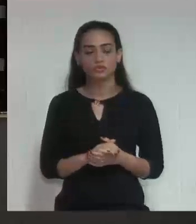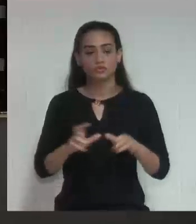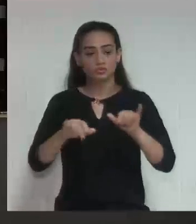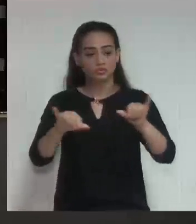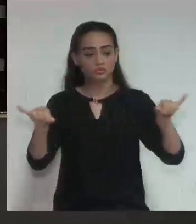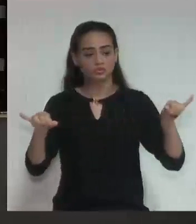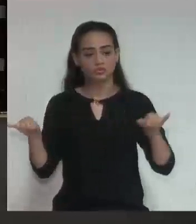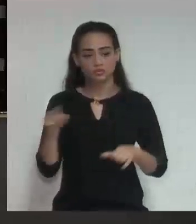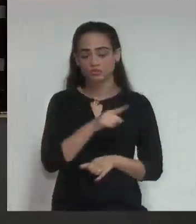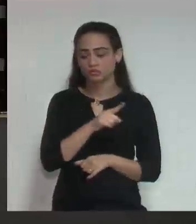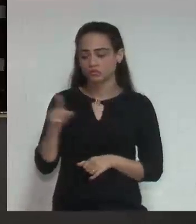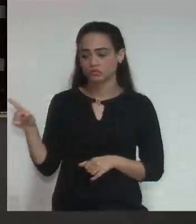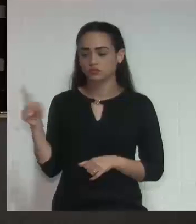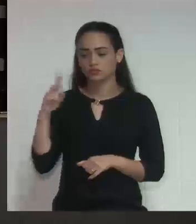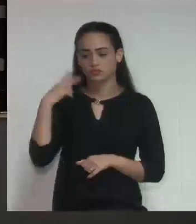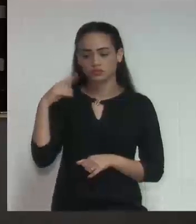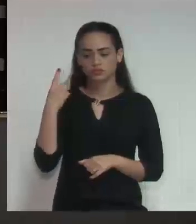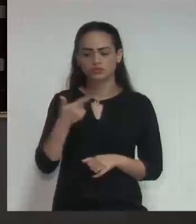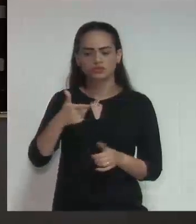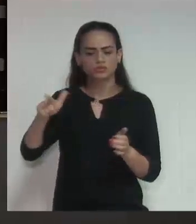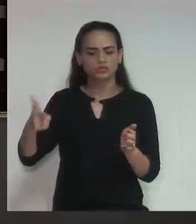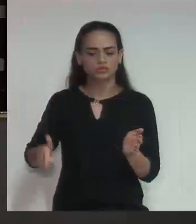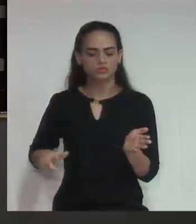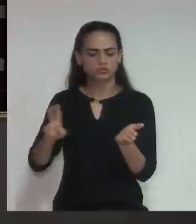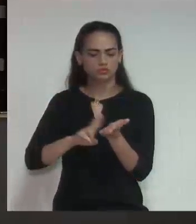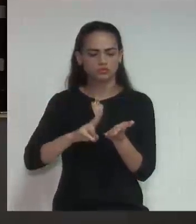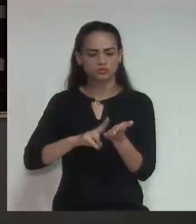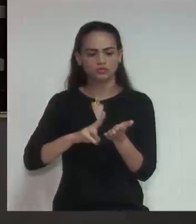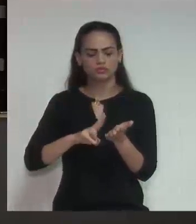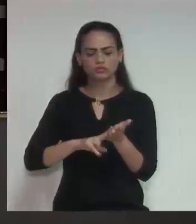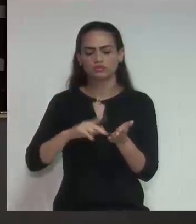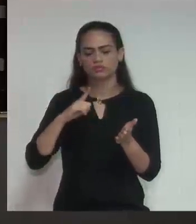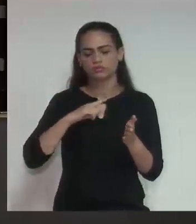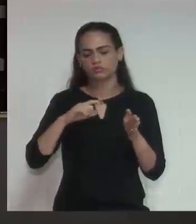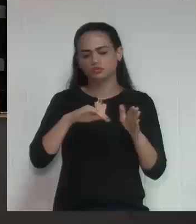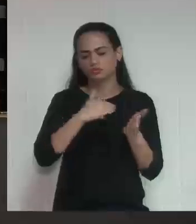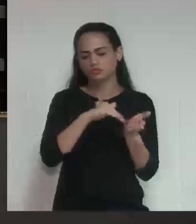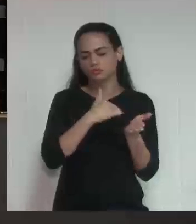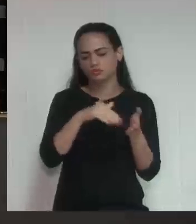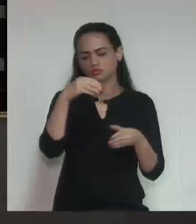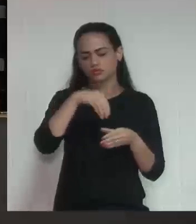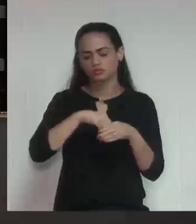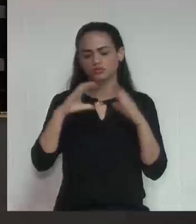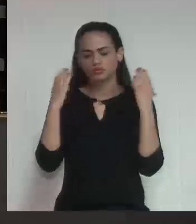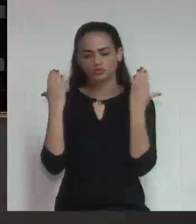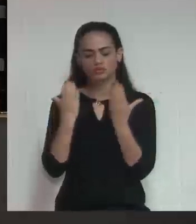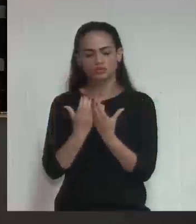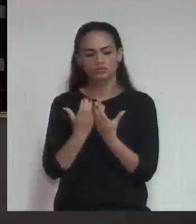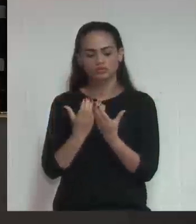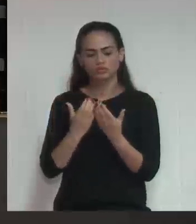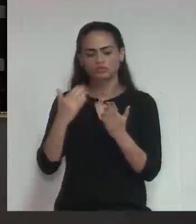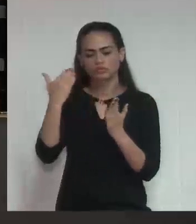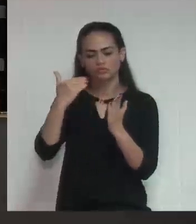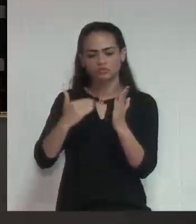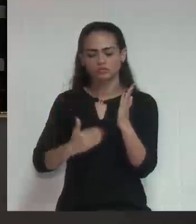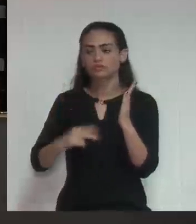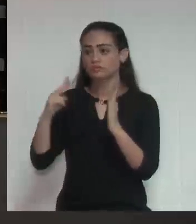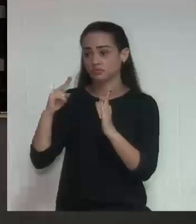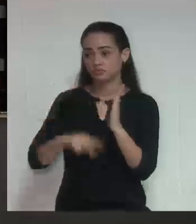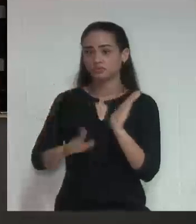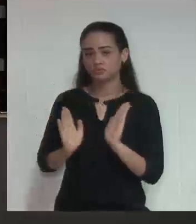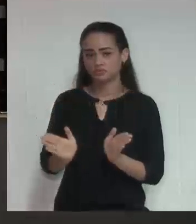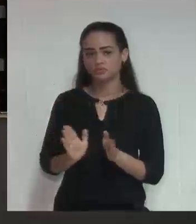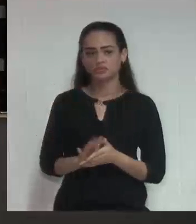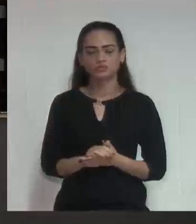senhores vereadores que as demais correspondências recebidas diversas para essa sessão encontram-se à disposição na Secretaria da Casa. Nada mais consta, senhor presidente. Terminadas as